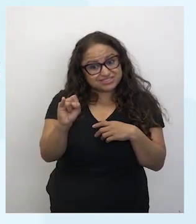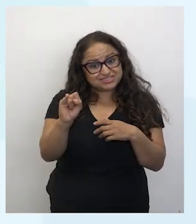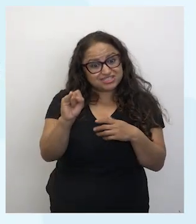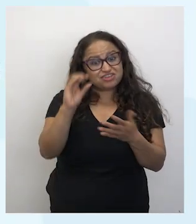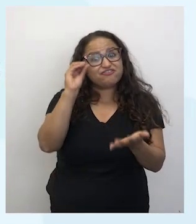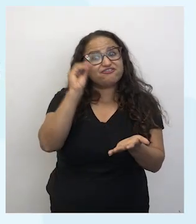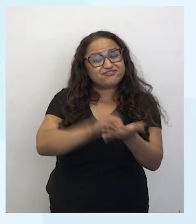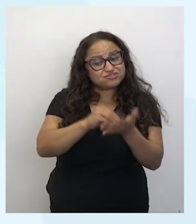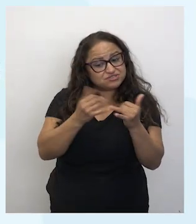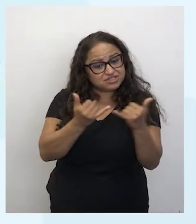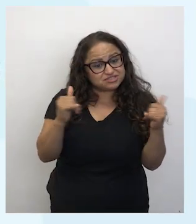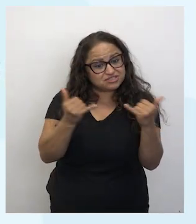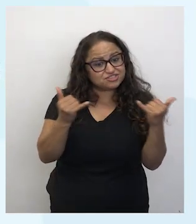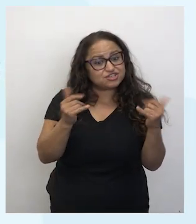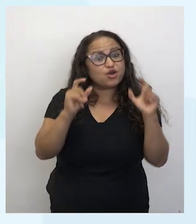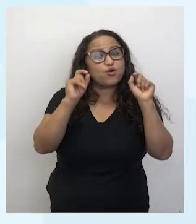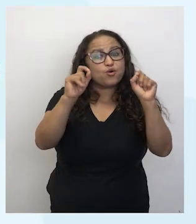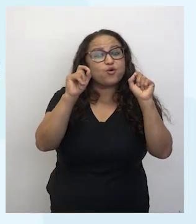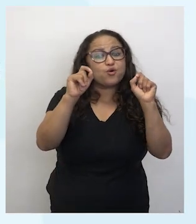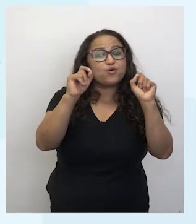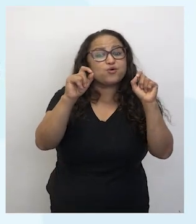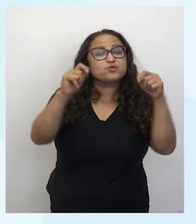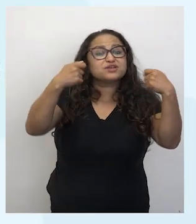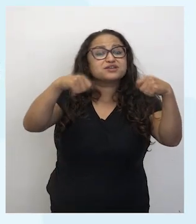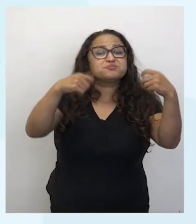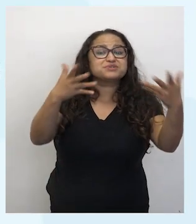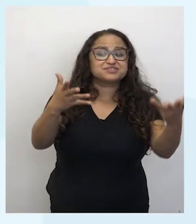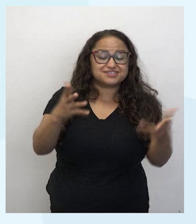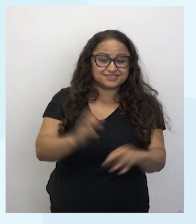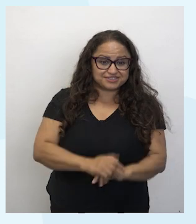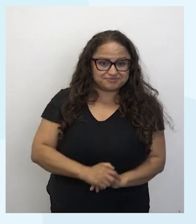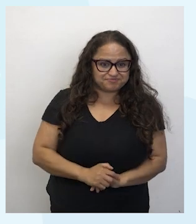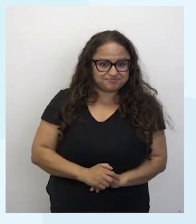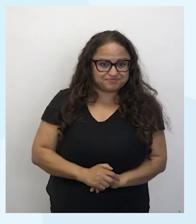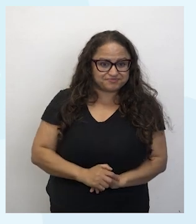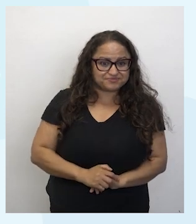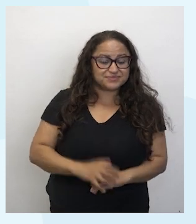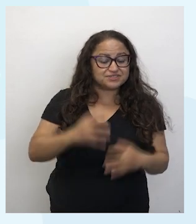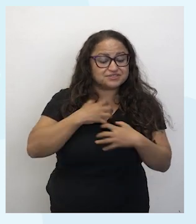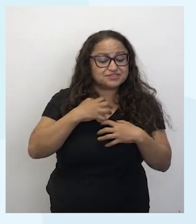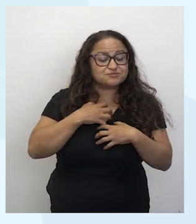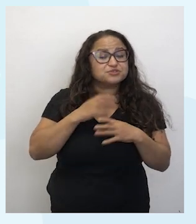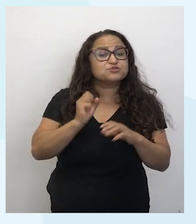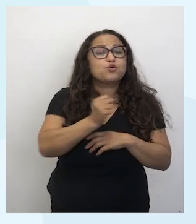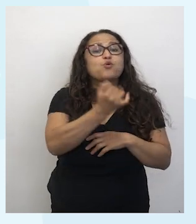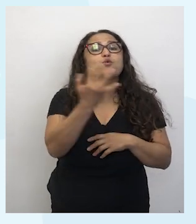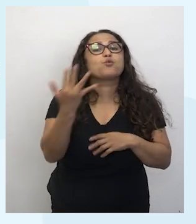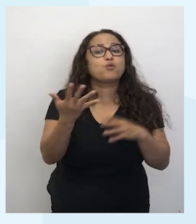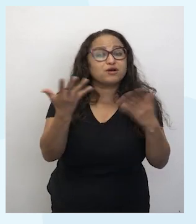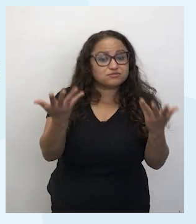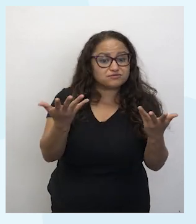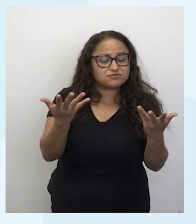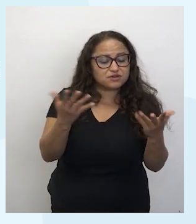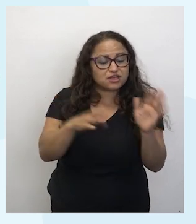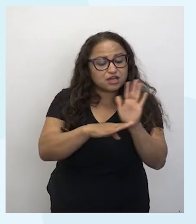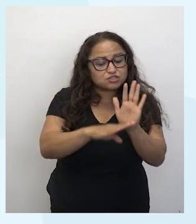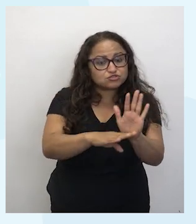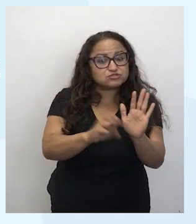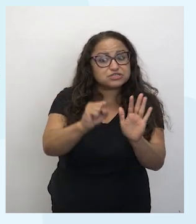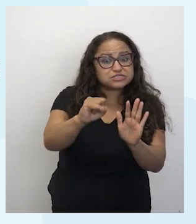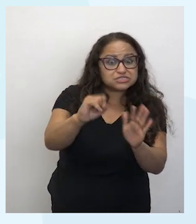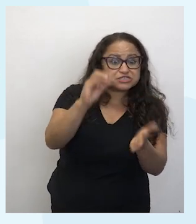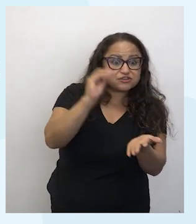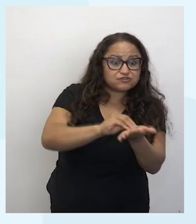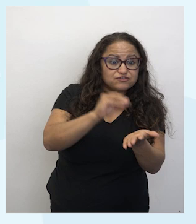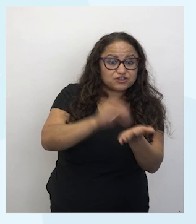E aí? Vai precisar de qual desses sentimentos aí, estudantes? Qual desses sentimentos vai ajudar você a lidar se faltar